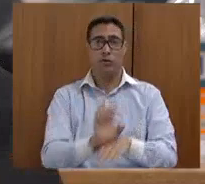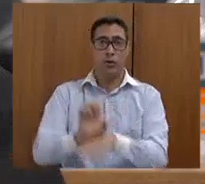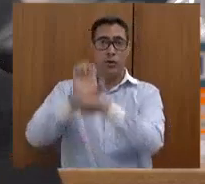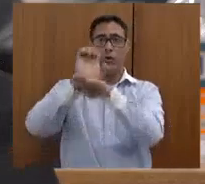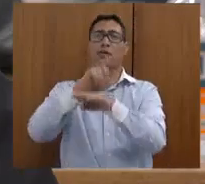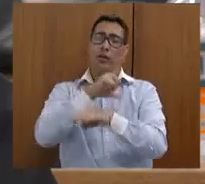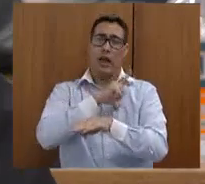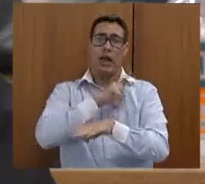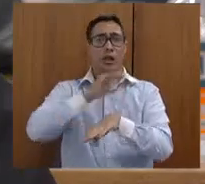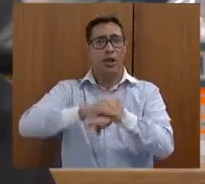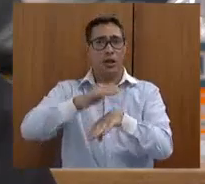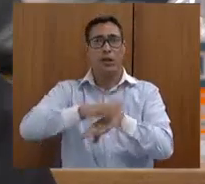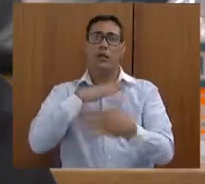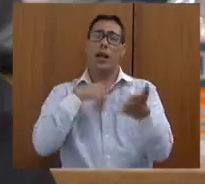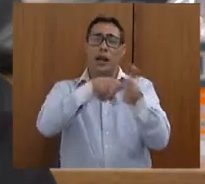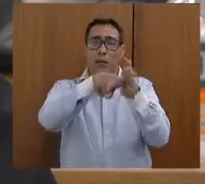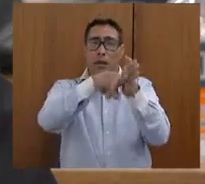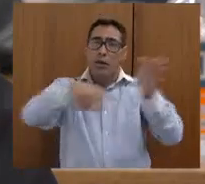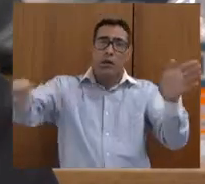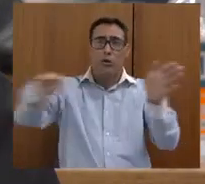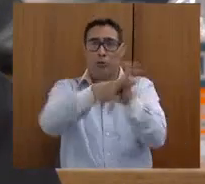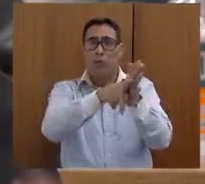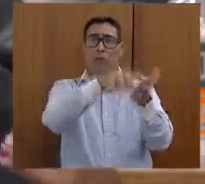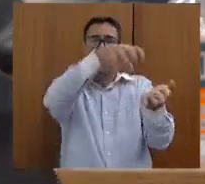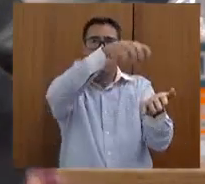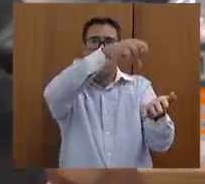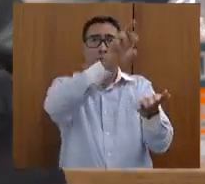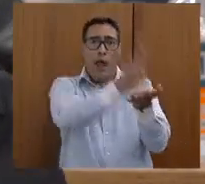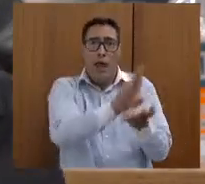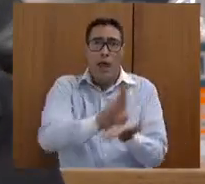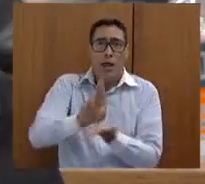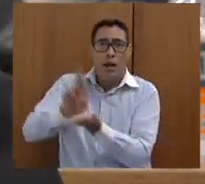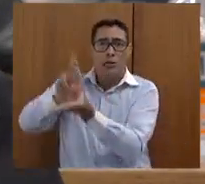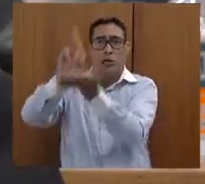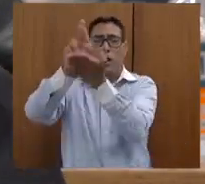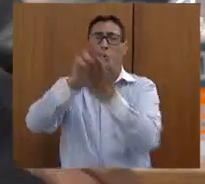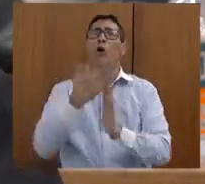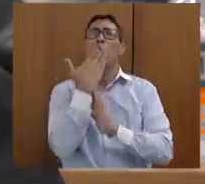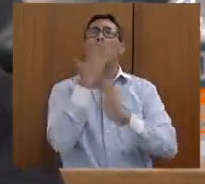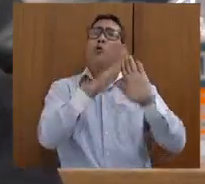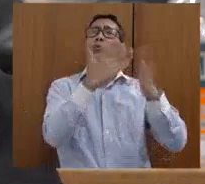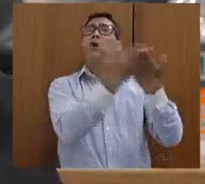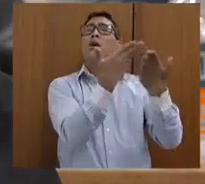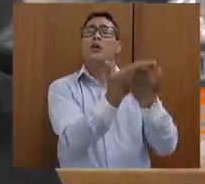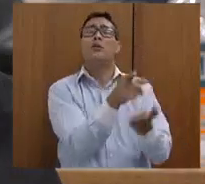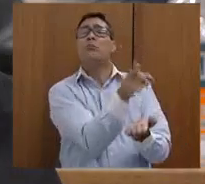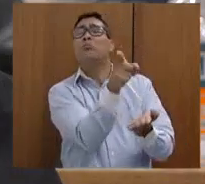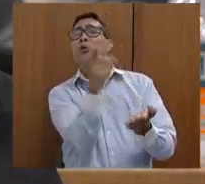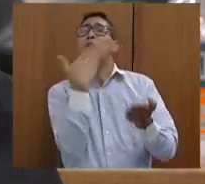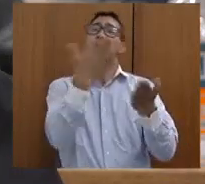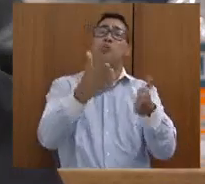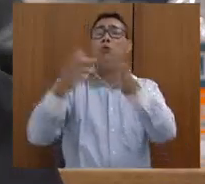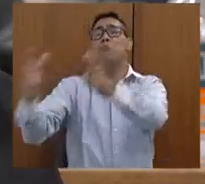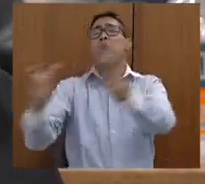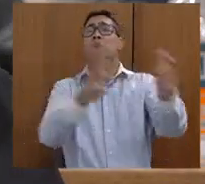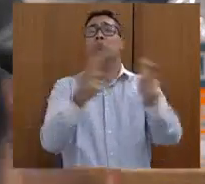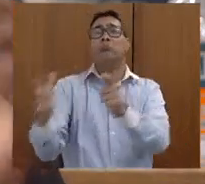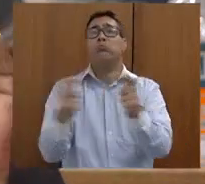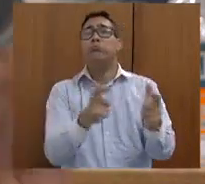diagnóstico por regional Quais são as escolas em que regiões